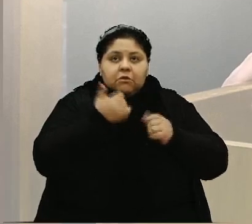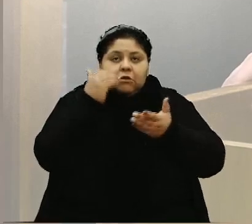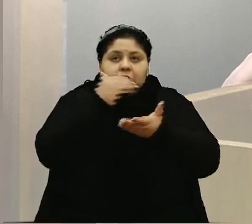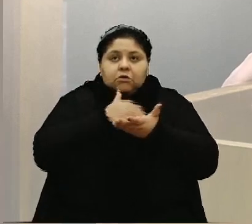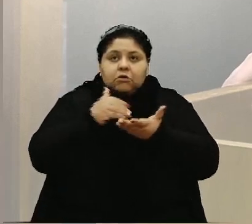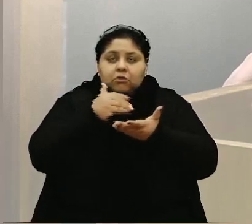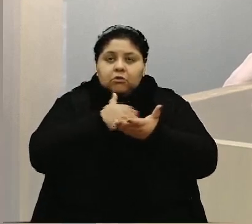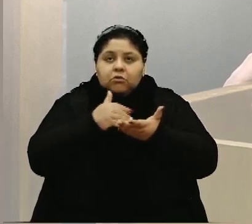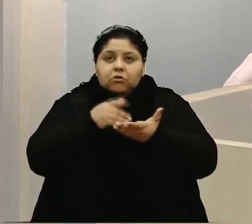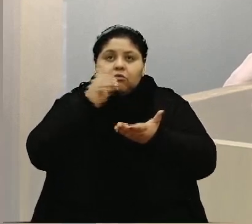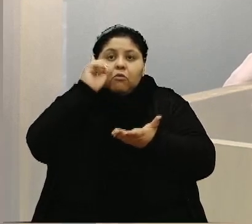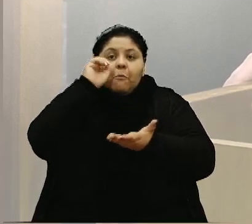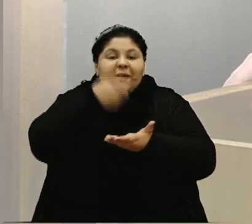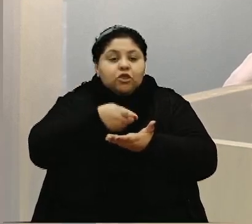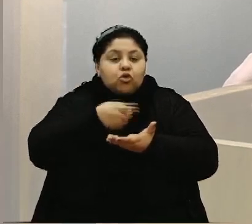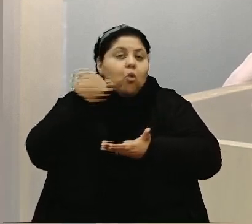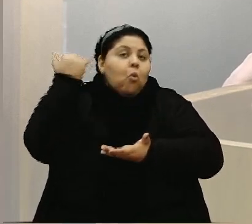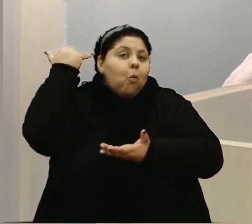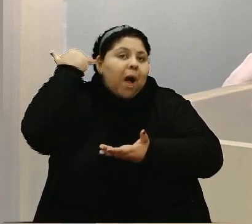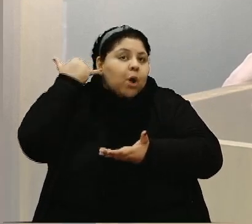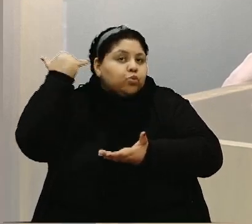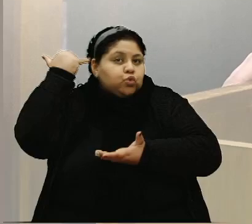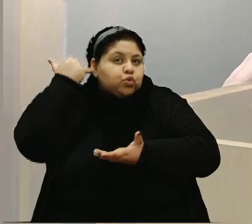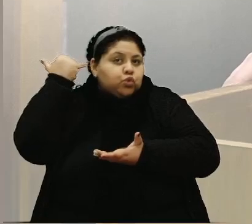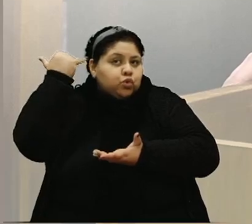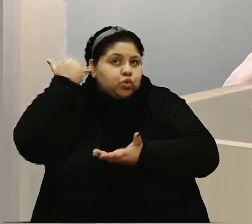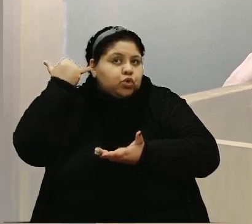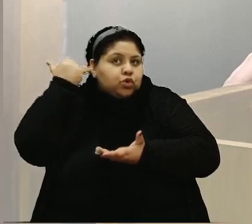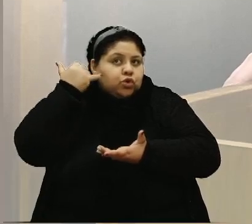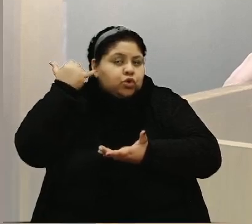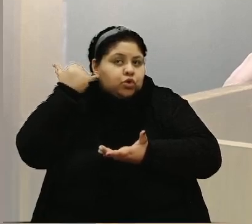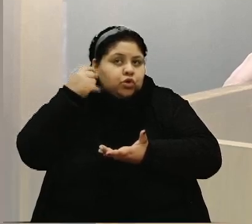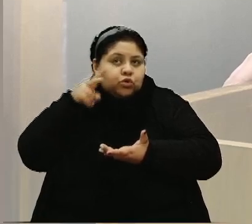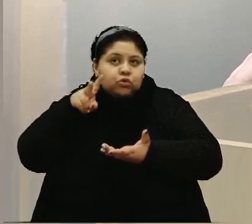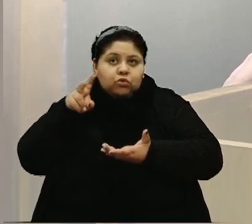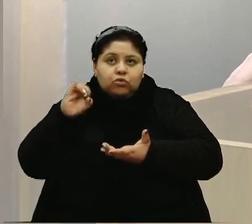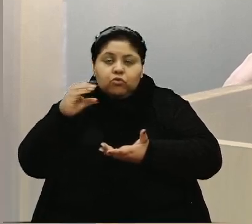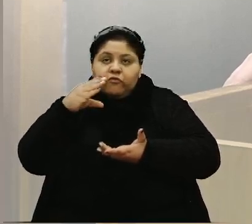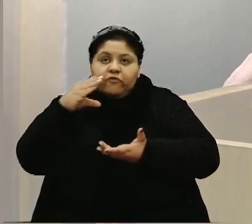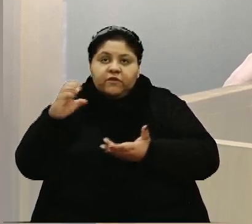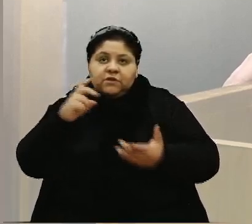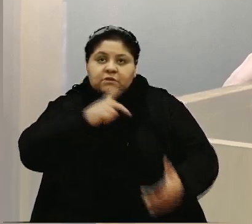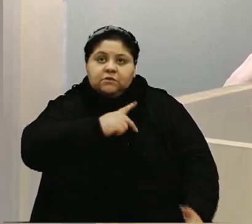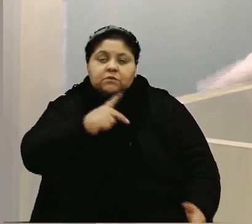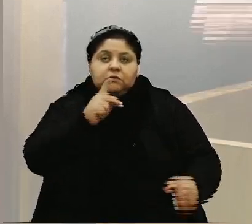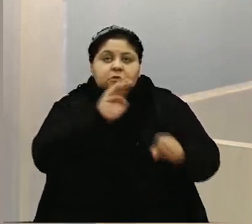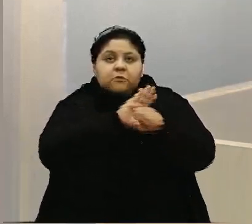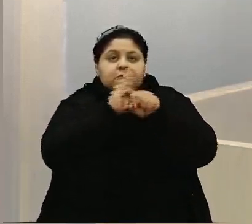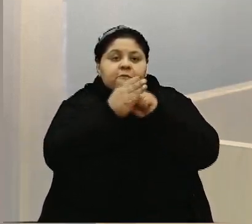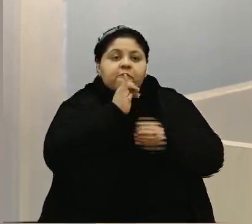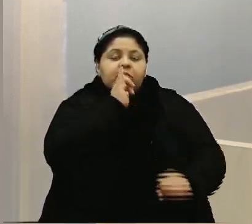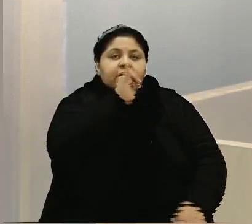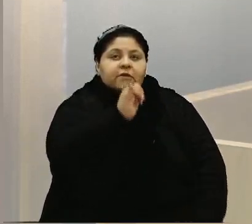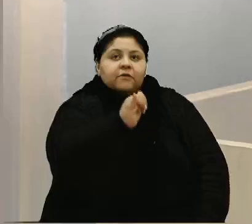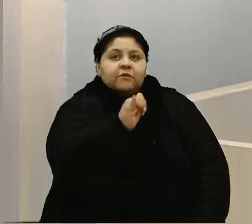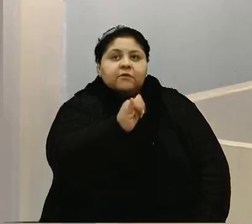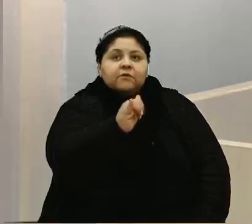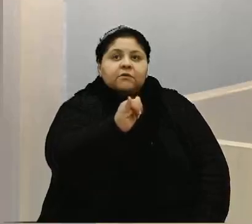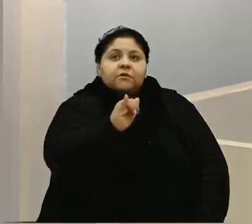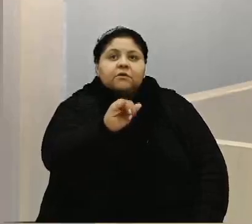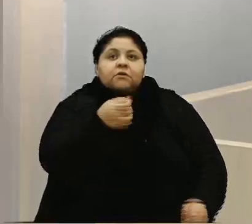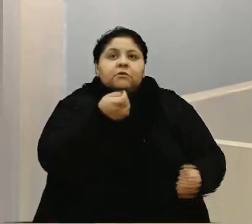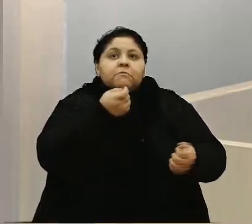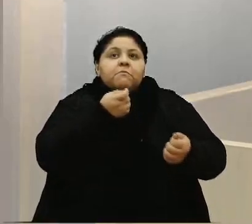secretário mandou um áudio para o vice-presidente do bairro, dizendo assim: vou mandar